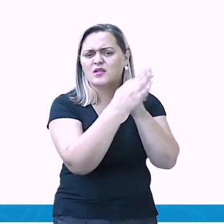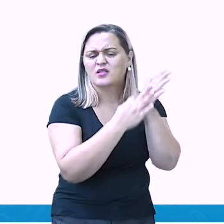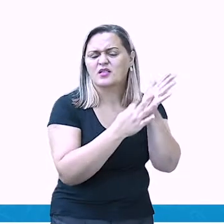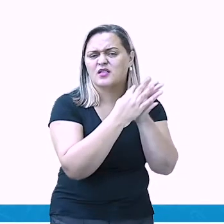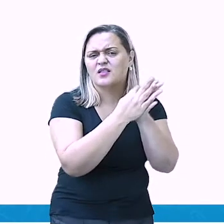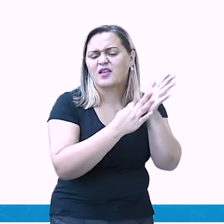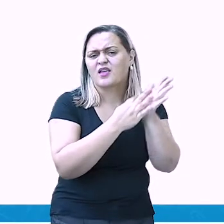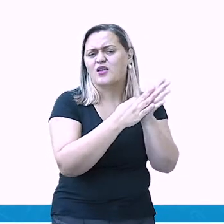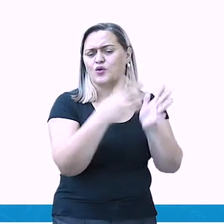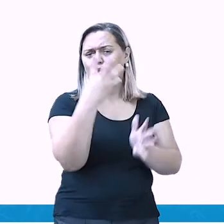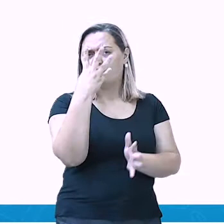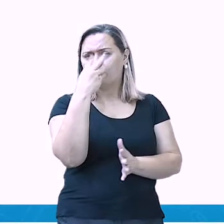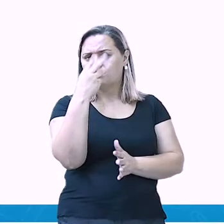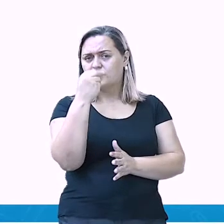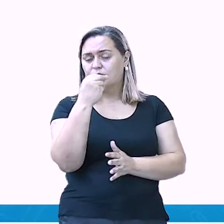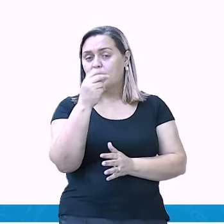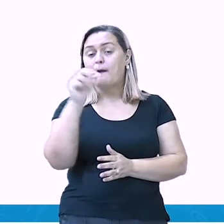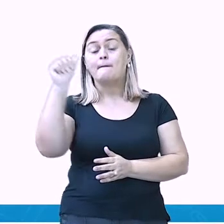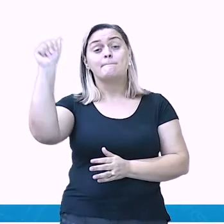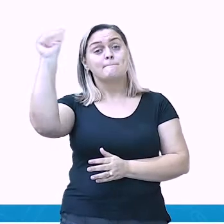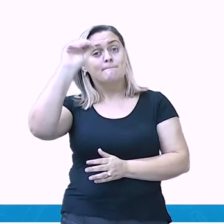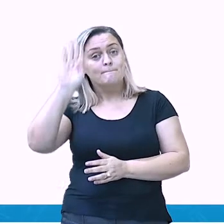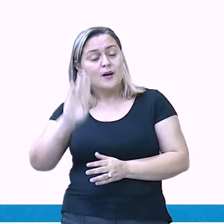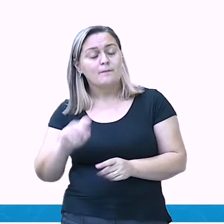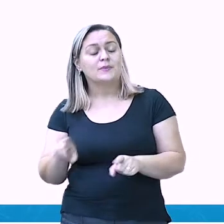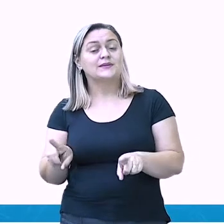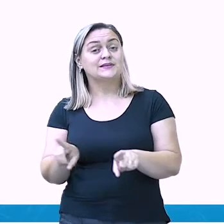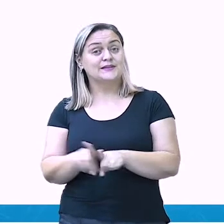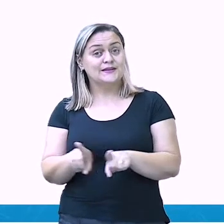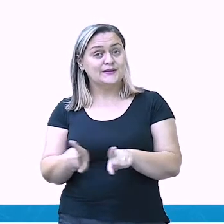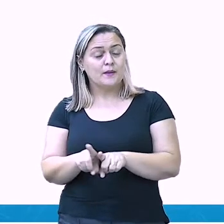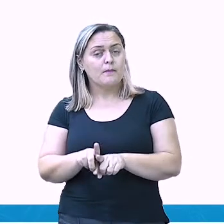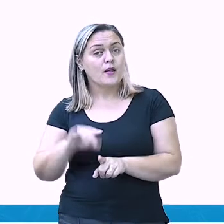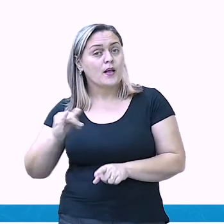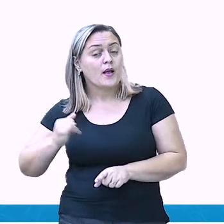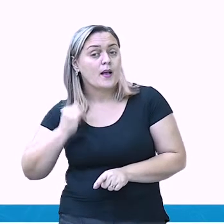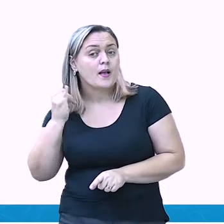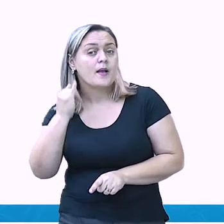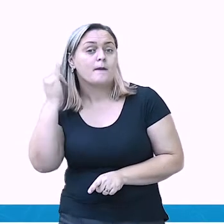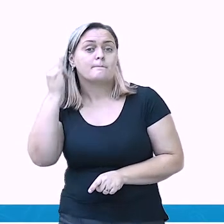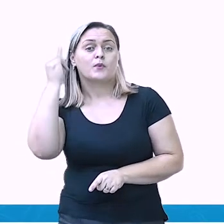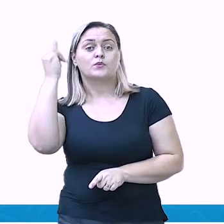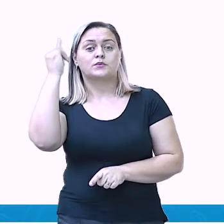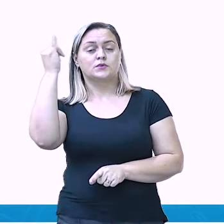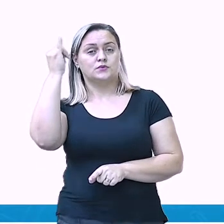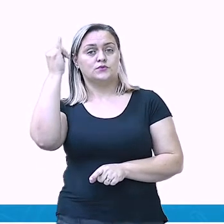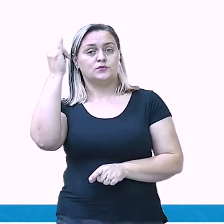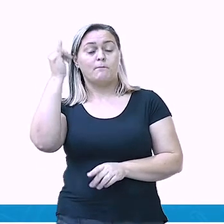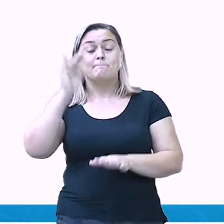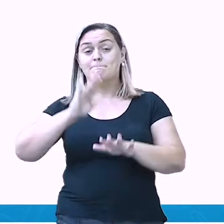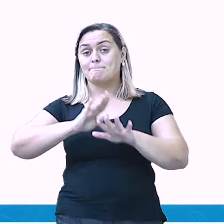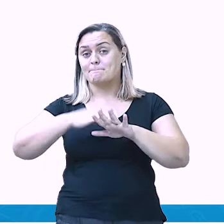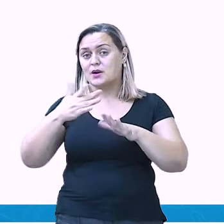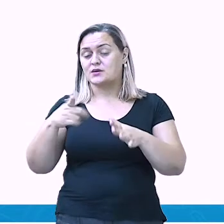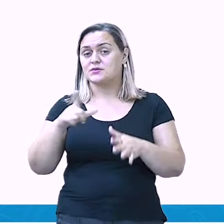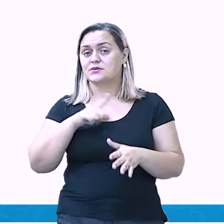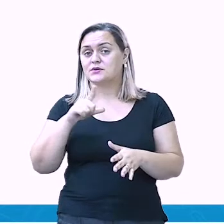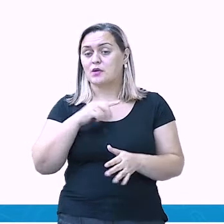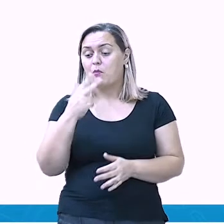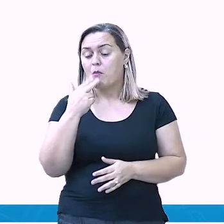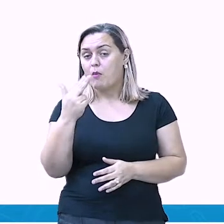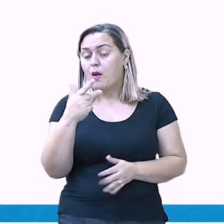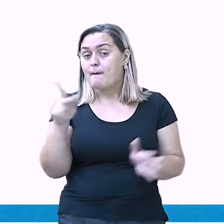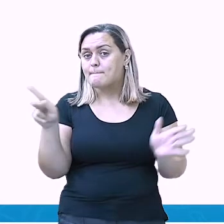informação para as pessoas. Porém, nos mapas é utilizada uma linguagem própria, que precisamos conhecer